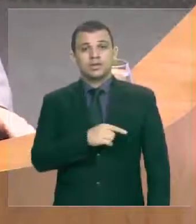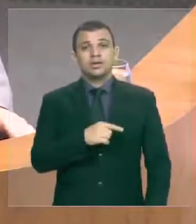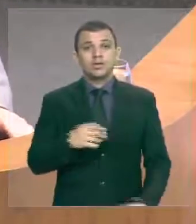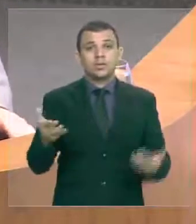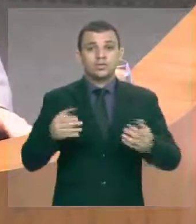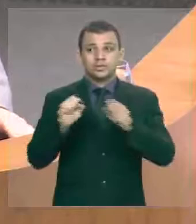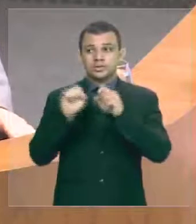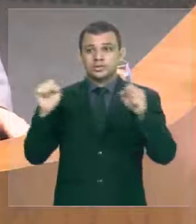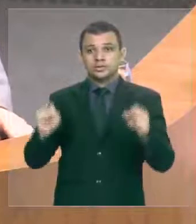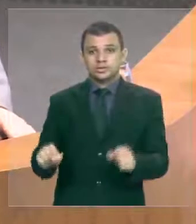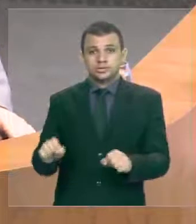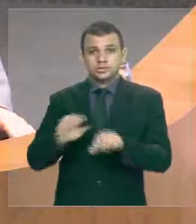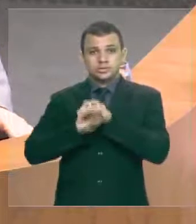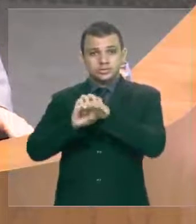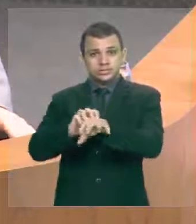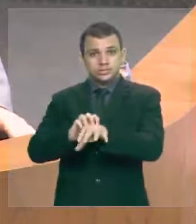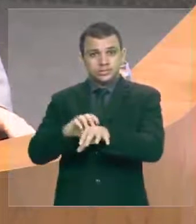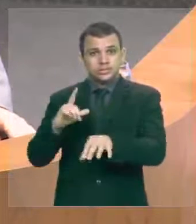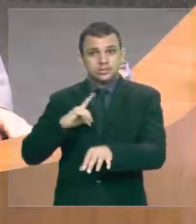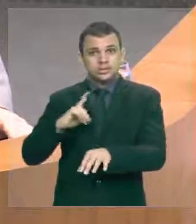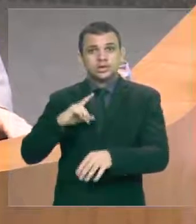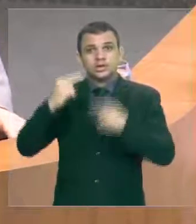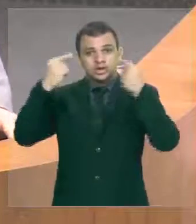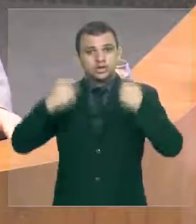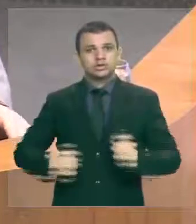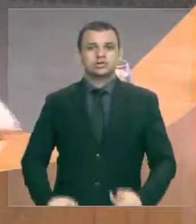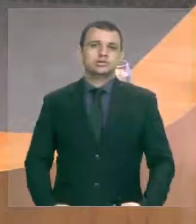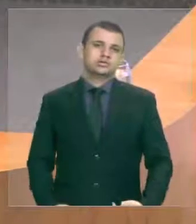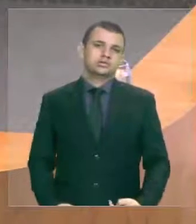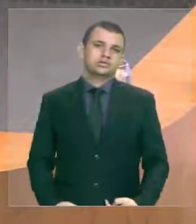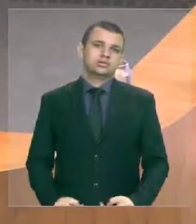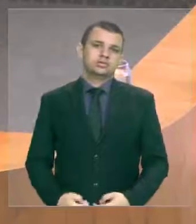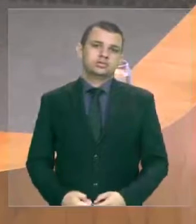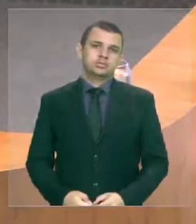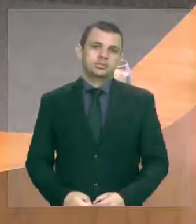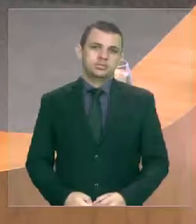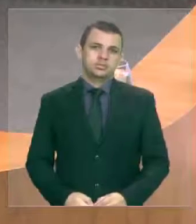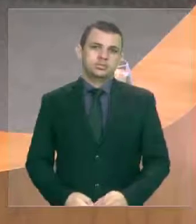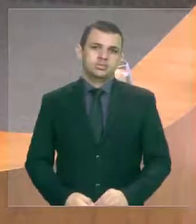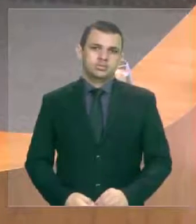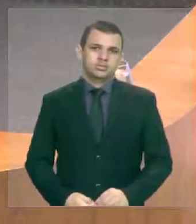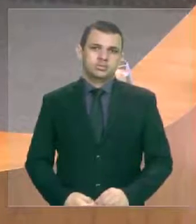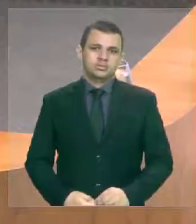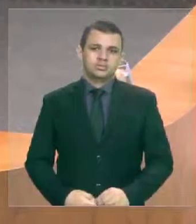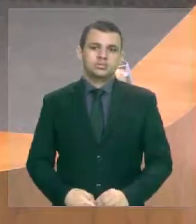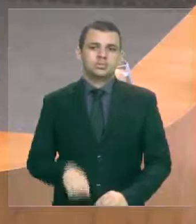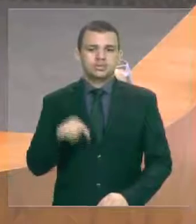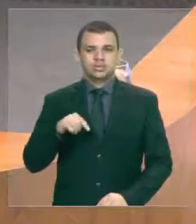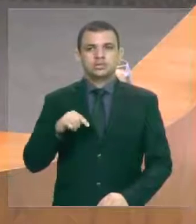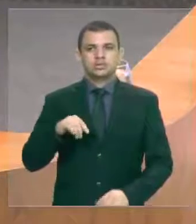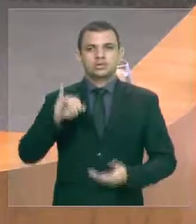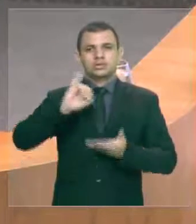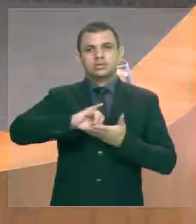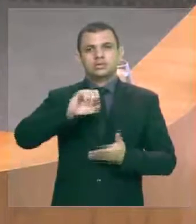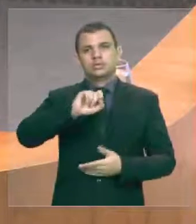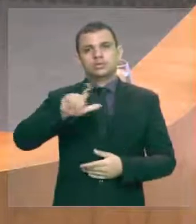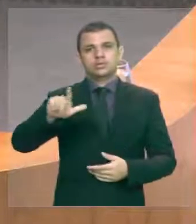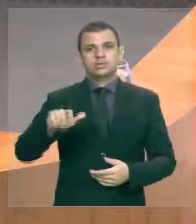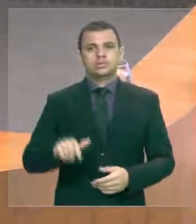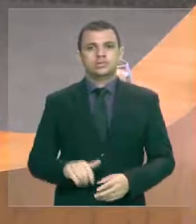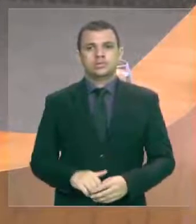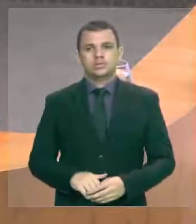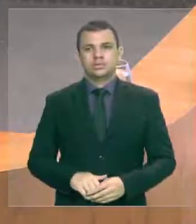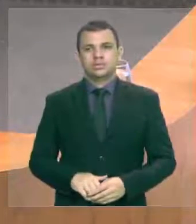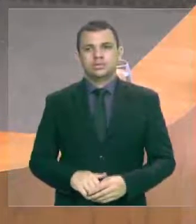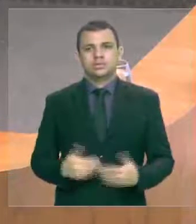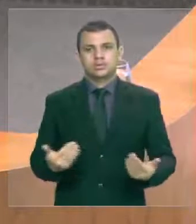digno do cidadão desta nossa querida capital, São Luís. Concedo